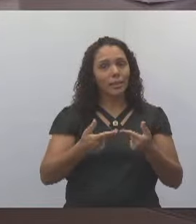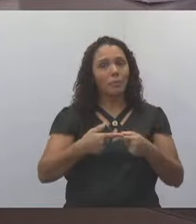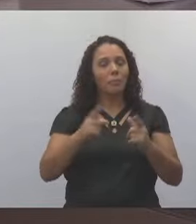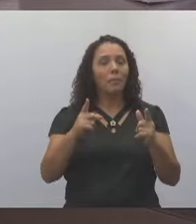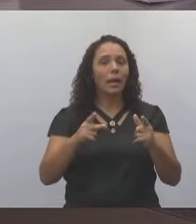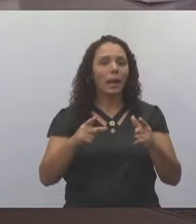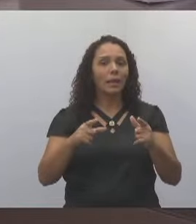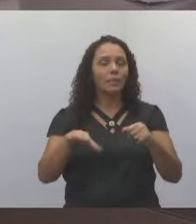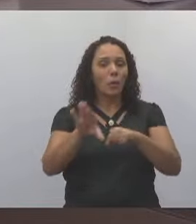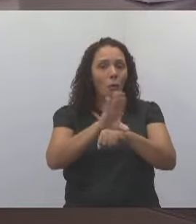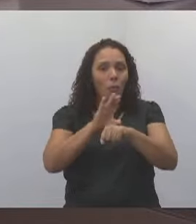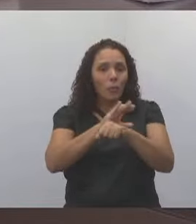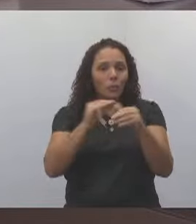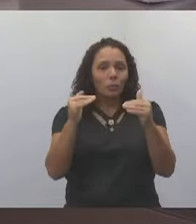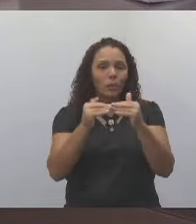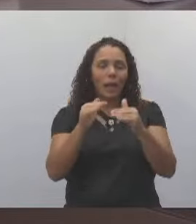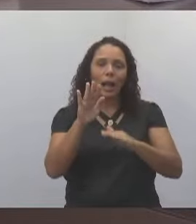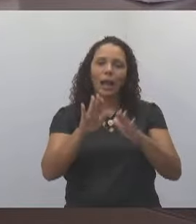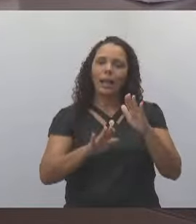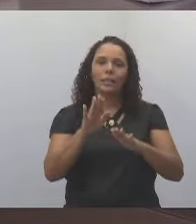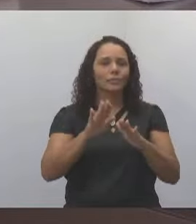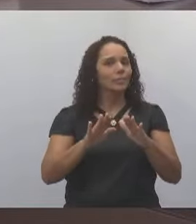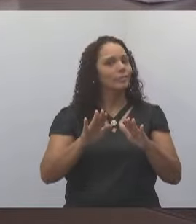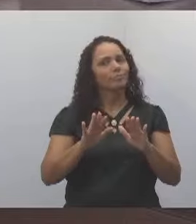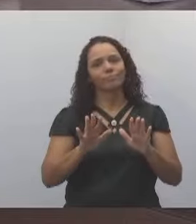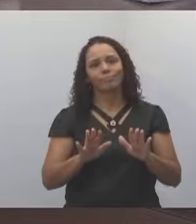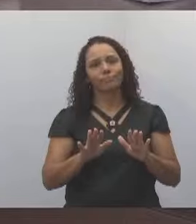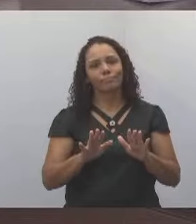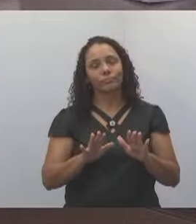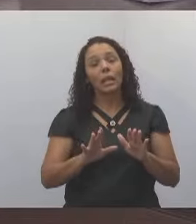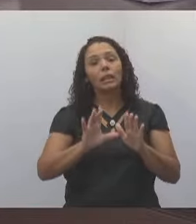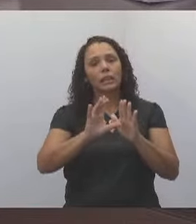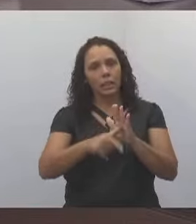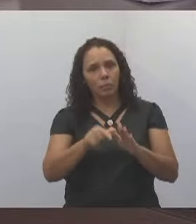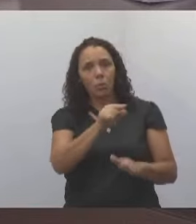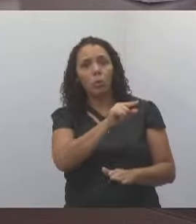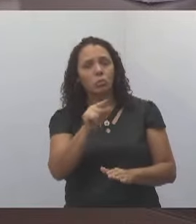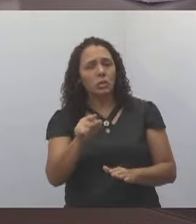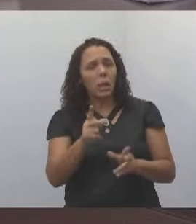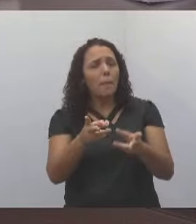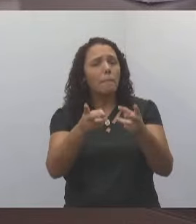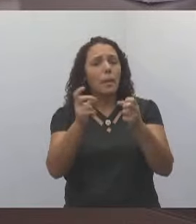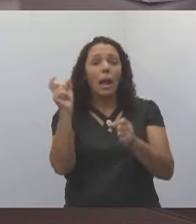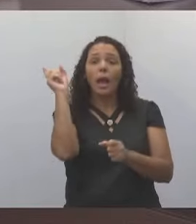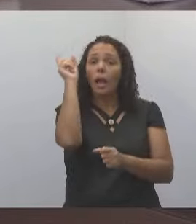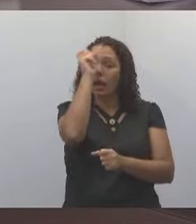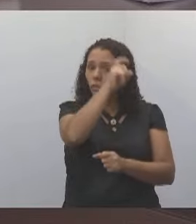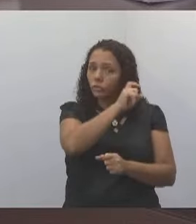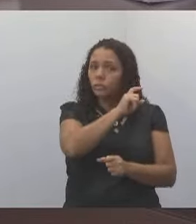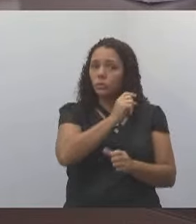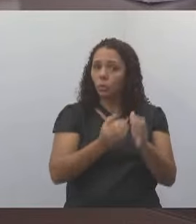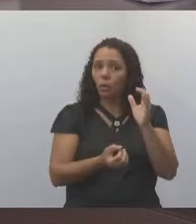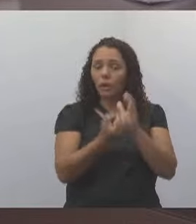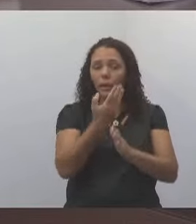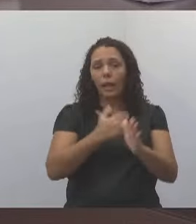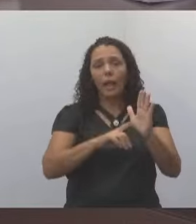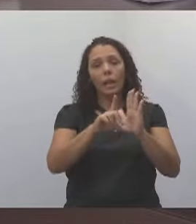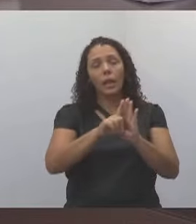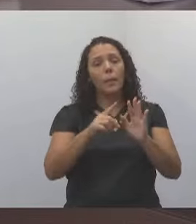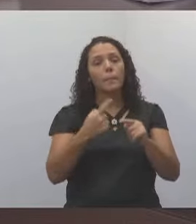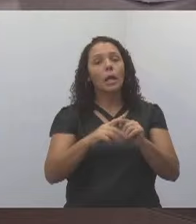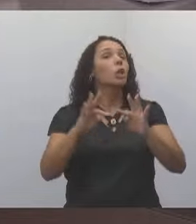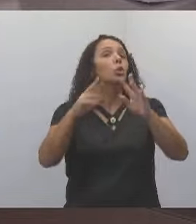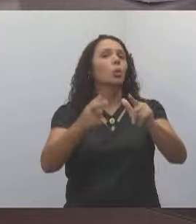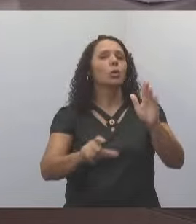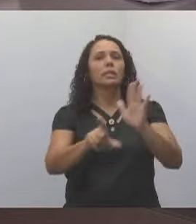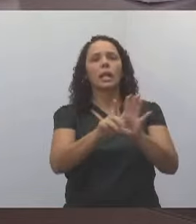aí é que eles vão ver a dificuldade de se fazer leis, não é? Porque não são todas as leis que os vereadores têm a possibilidade de fazer e podem fazer, não